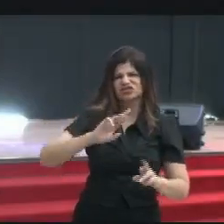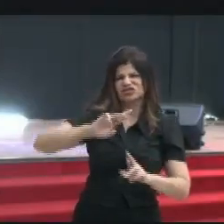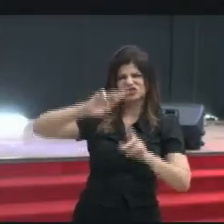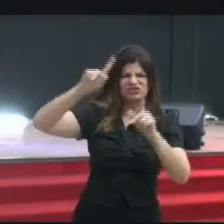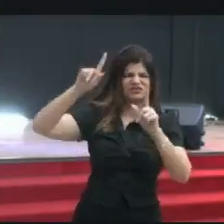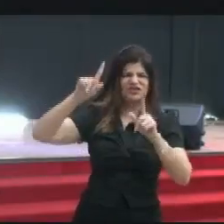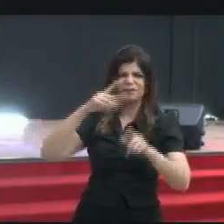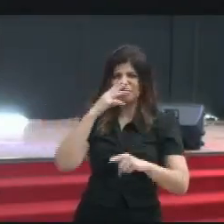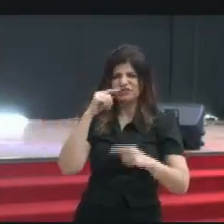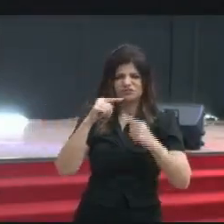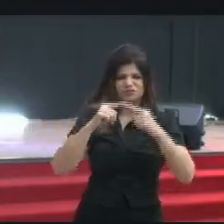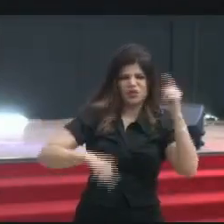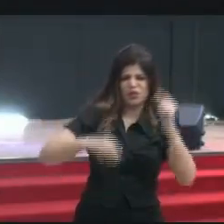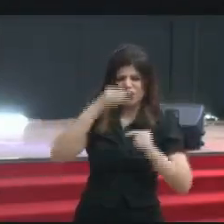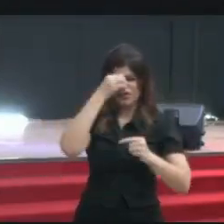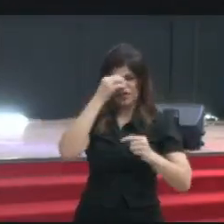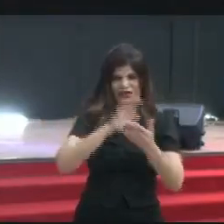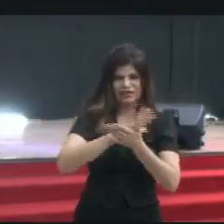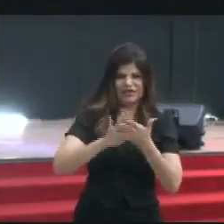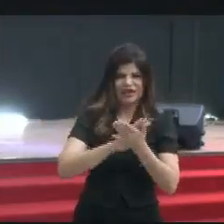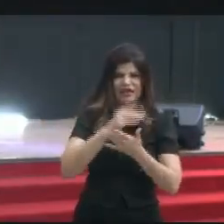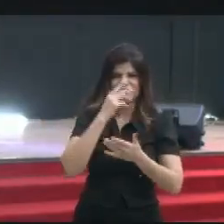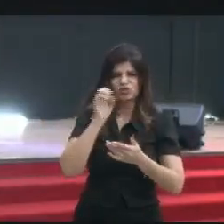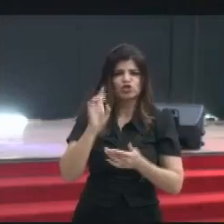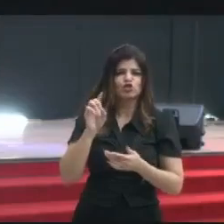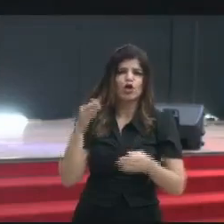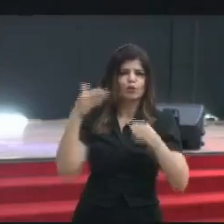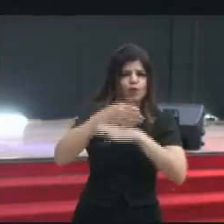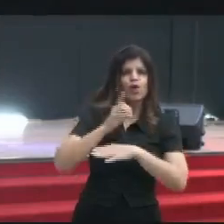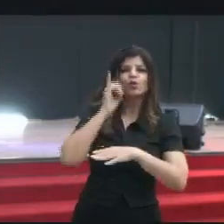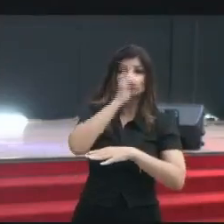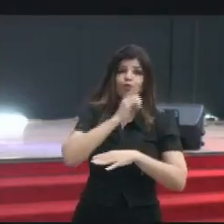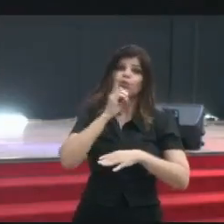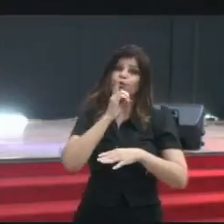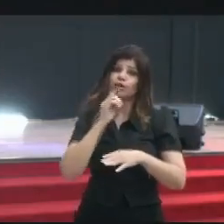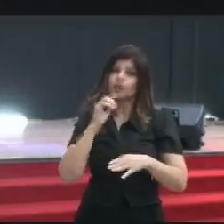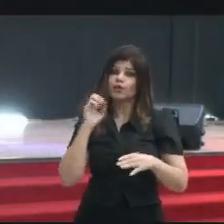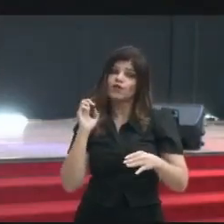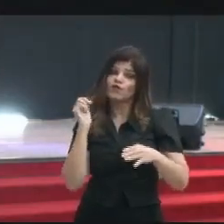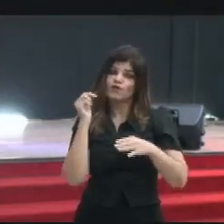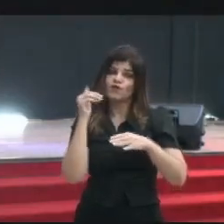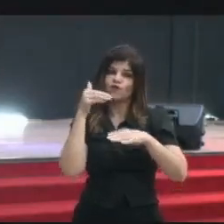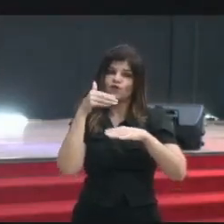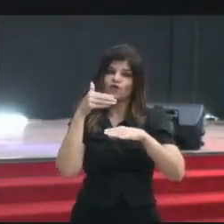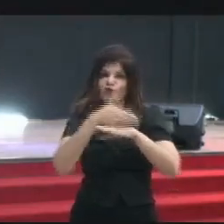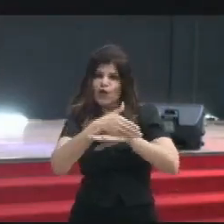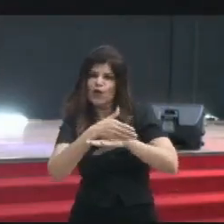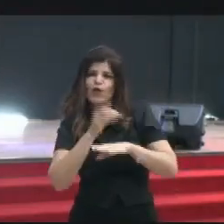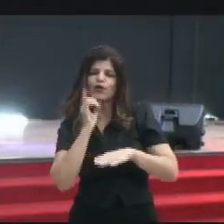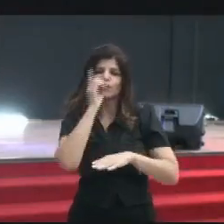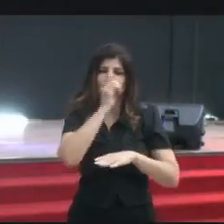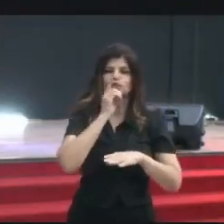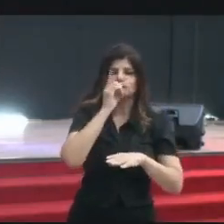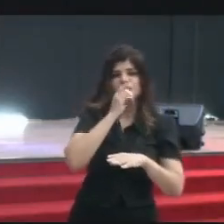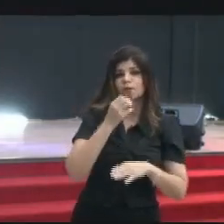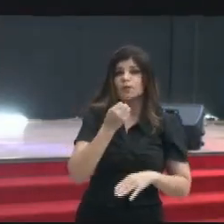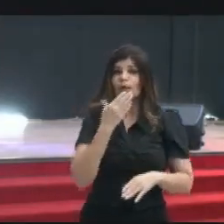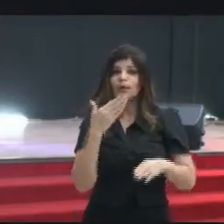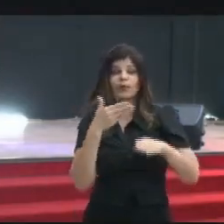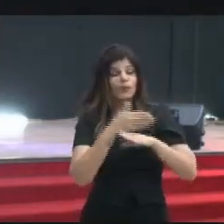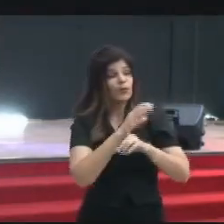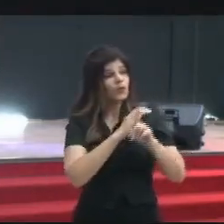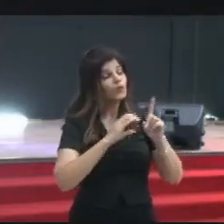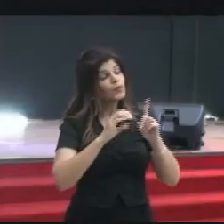semana eu vou viver desconectado. Aí domingo eu tenho o costume de voltar ao culto, porque é bom, pastor, tem um